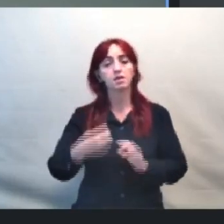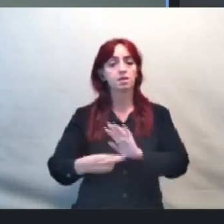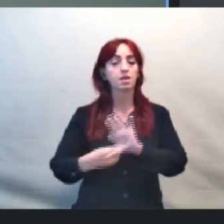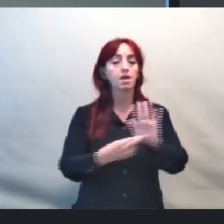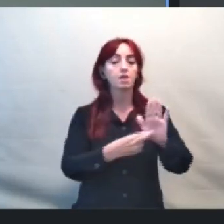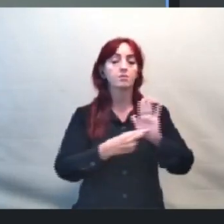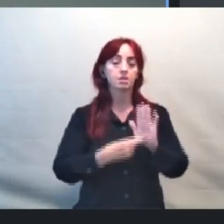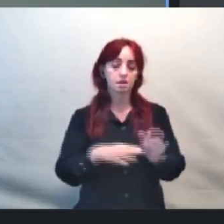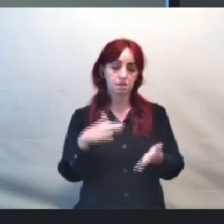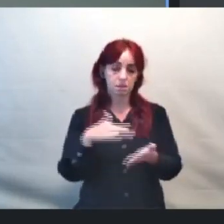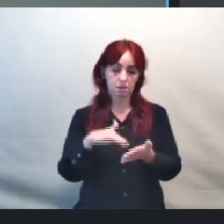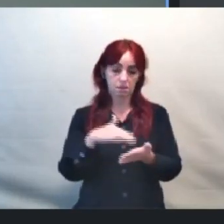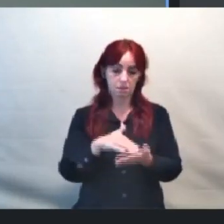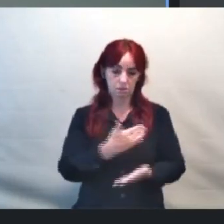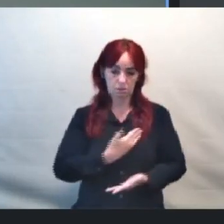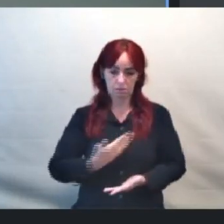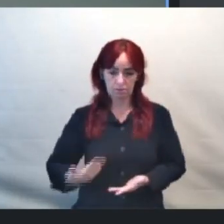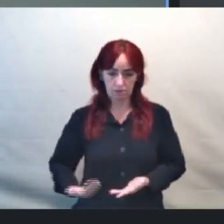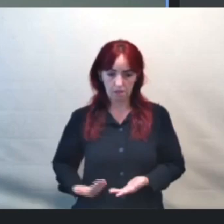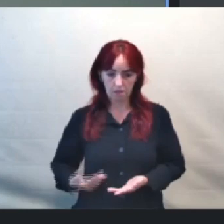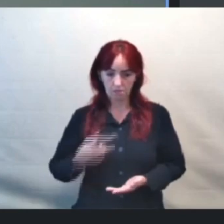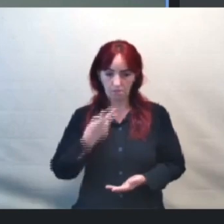a emenda impositiva?